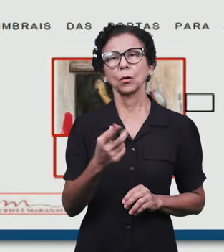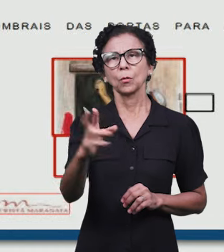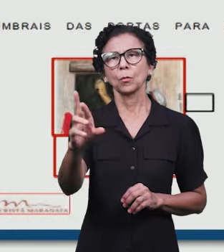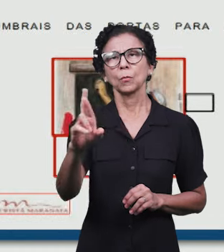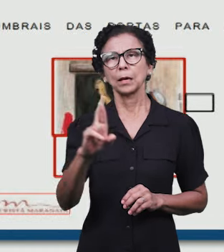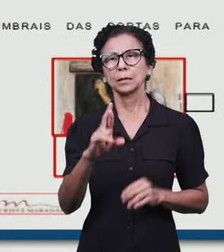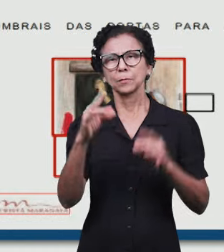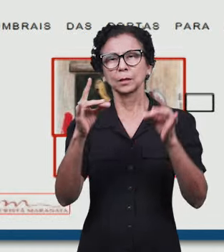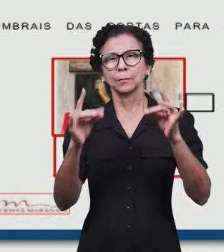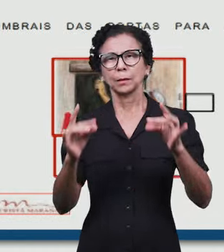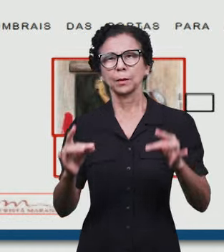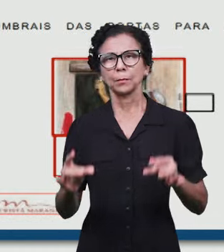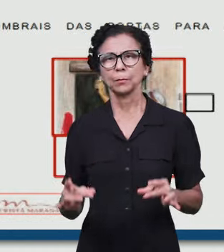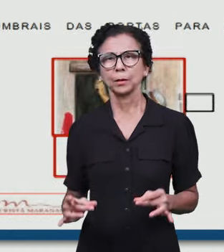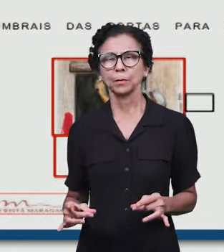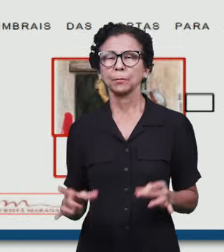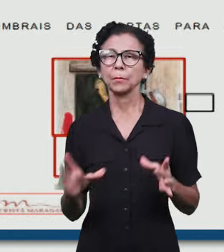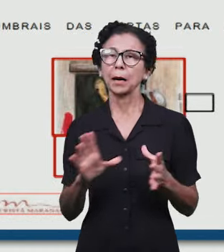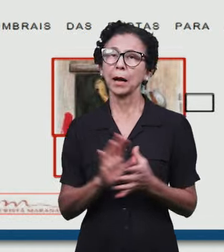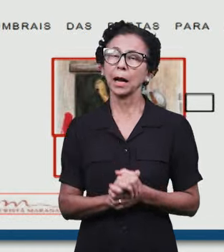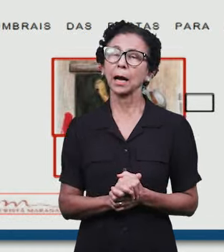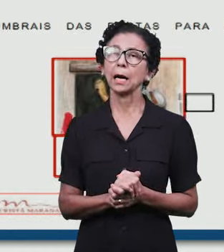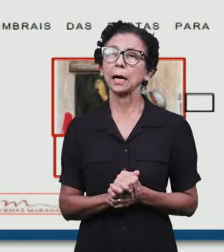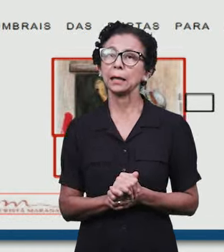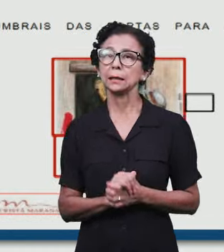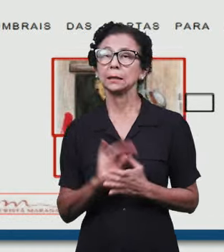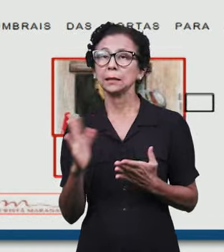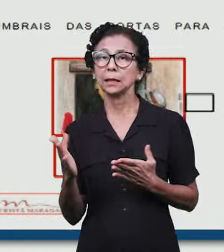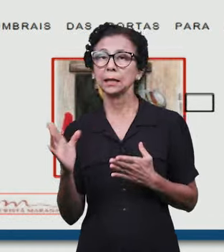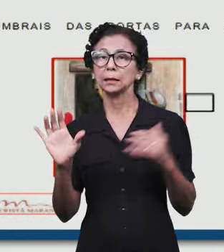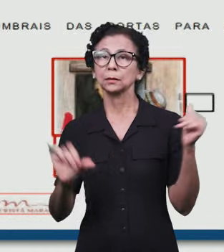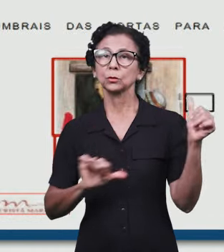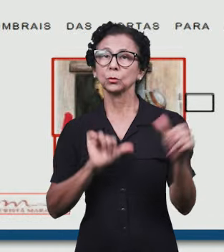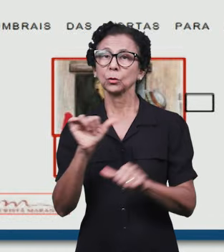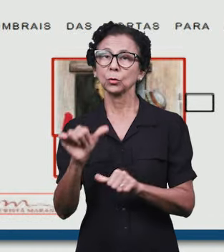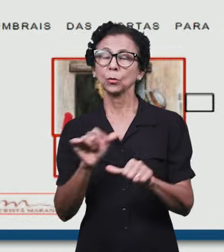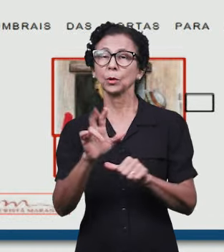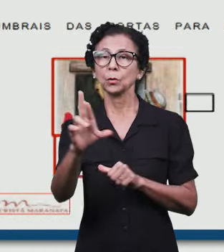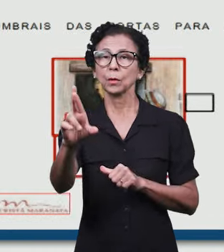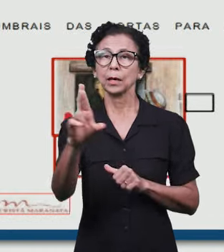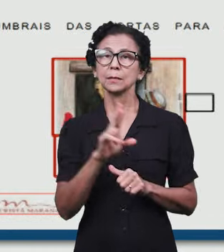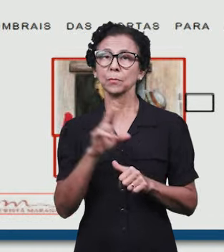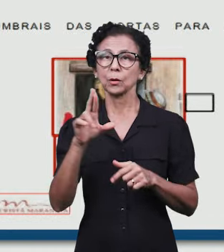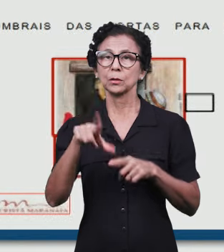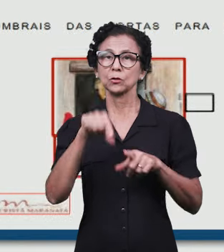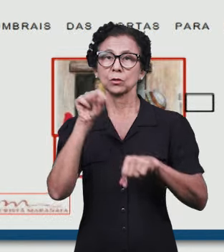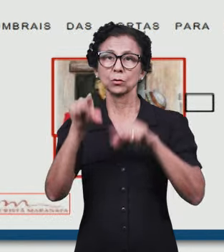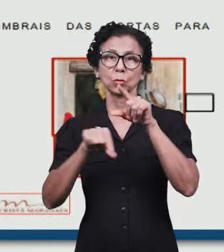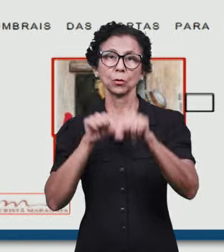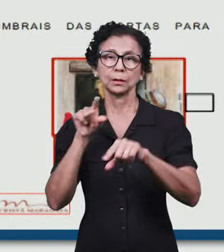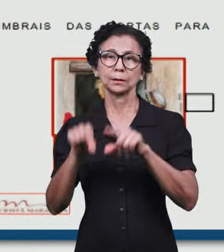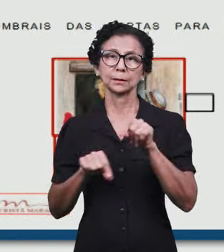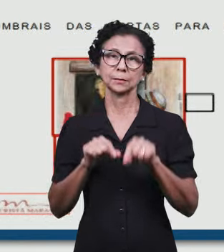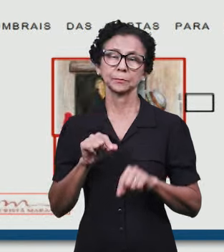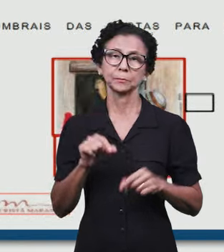temos a pergunta das crianças, a original, que os irmãos estão vendo, que para mim é a minha esquerda,